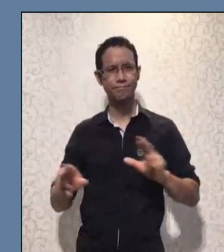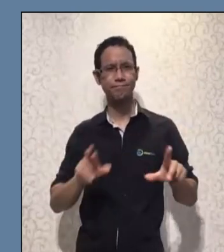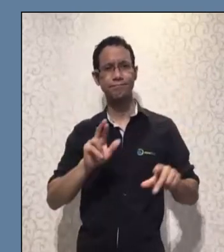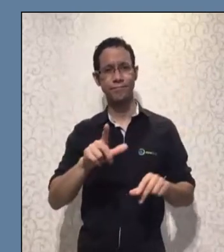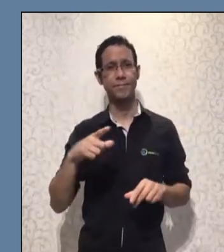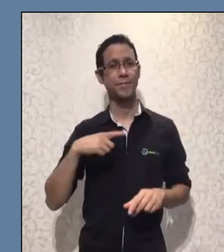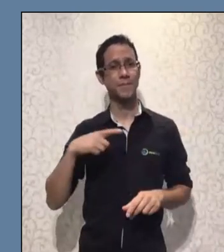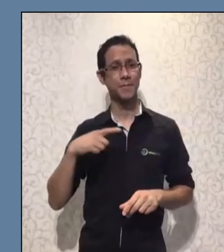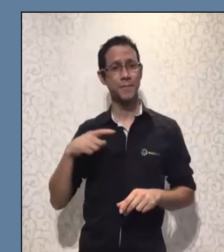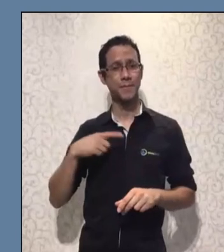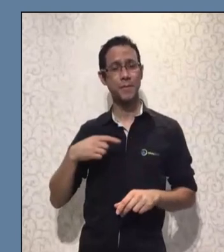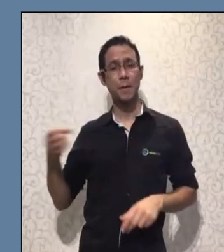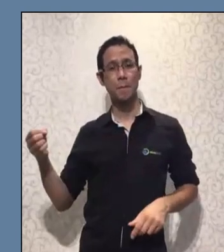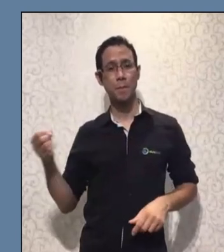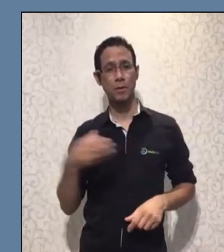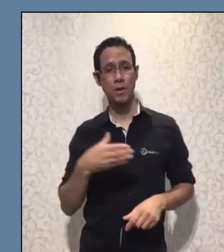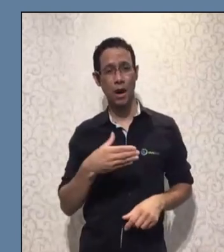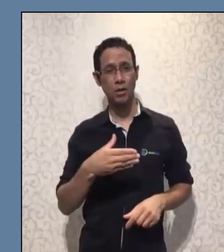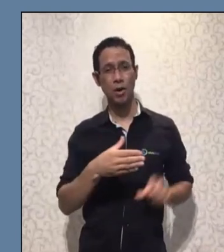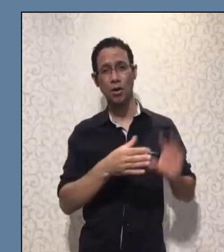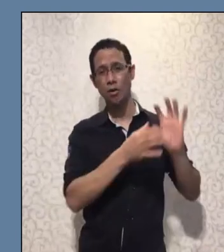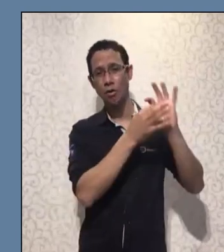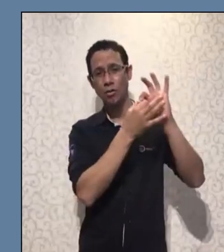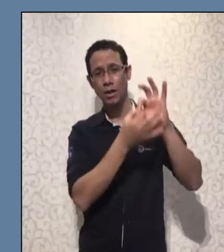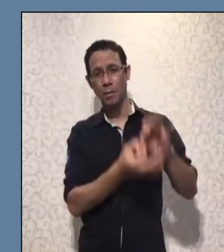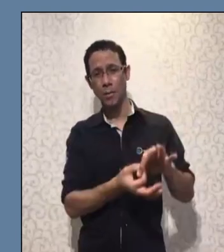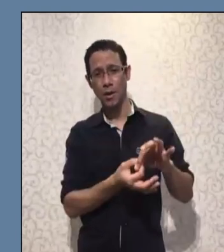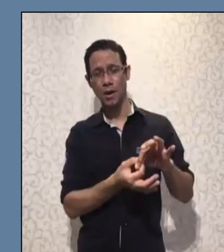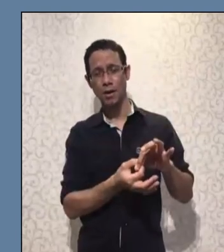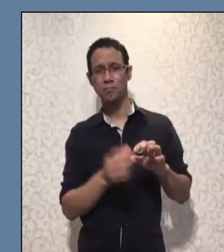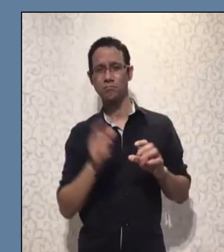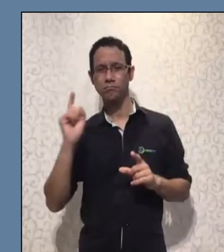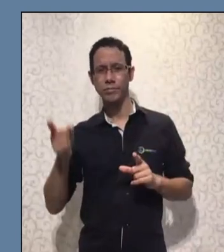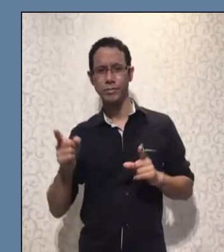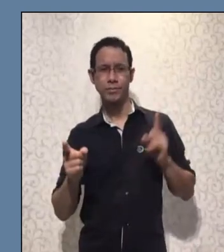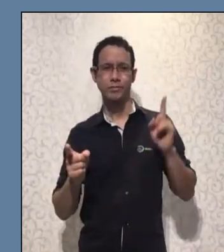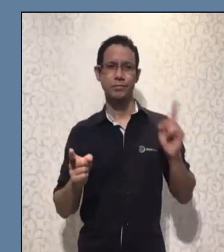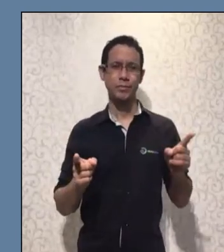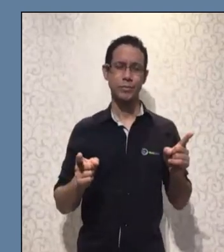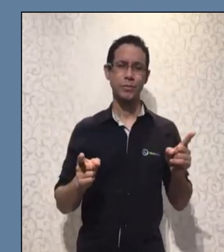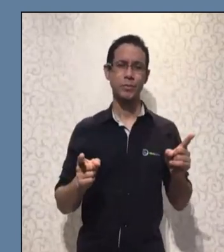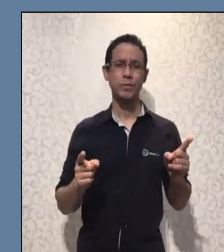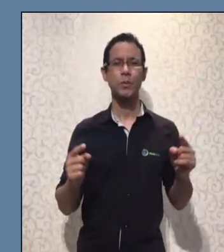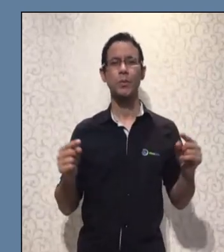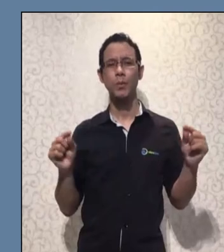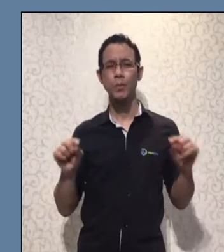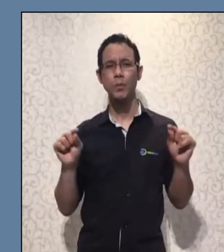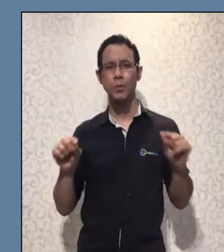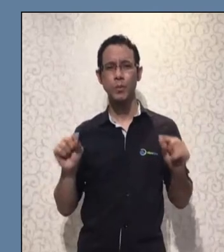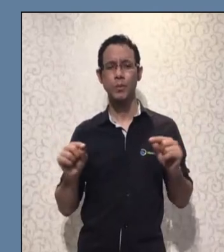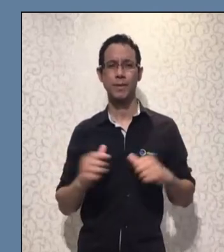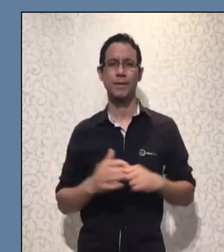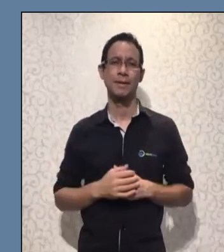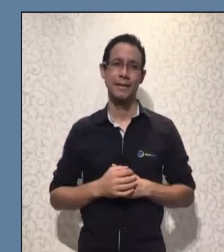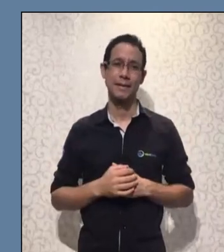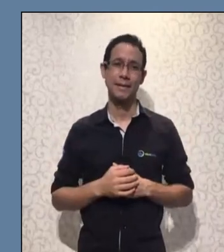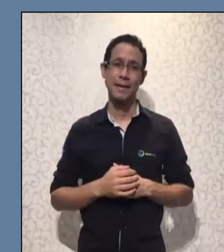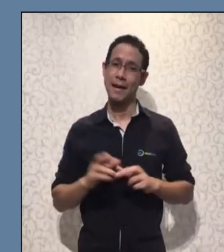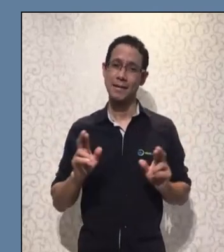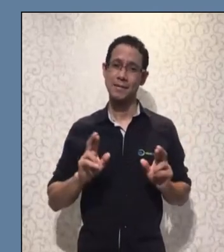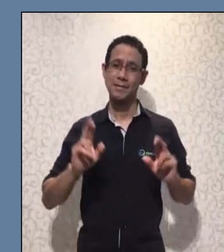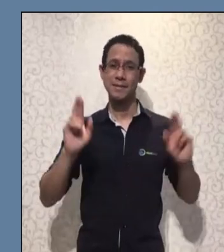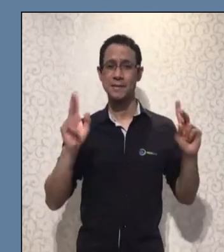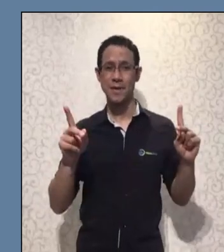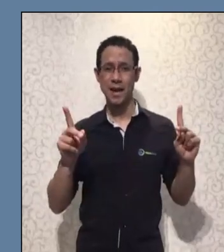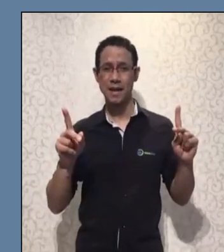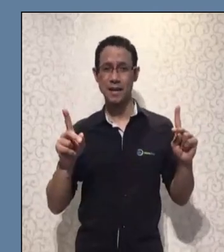moderno e contemporâneo. Quer dizer, o que essas modalidades tinham de diferentes e o que elas tinham